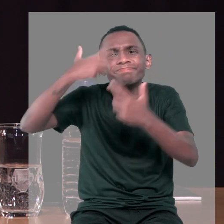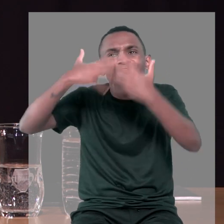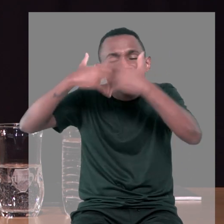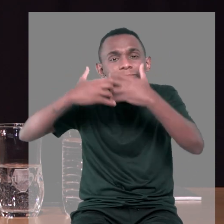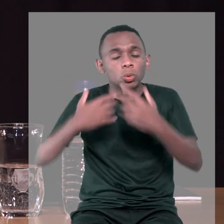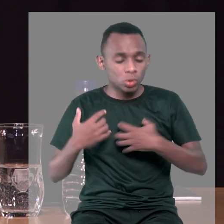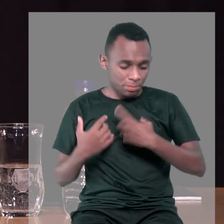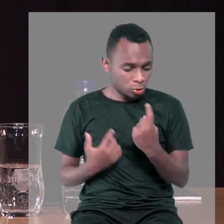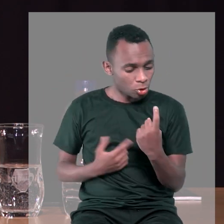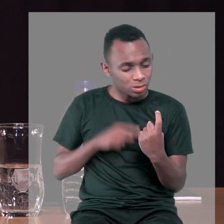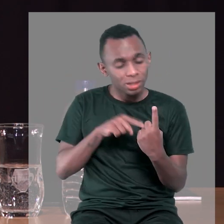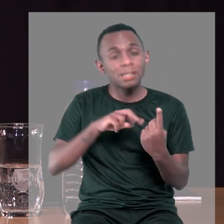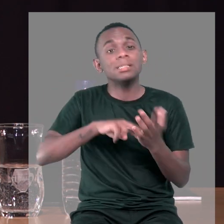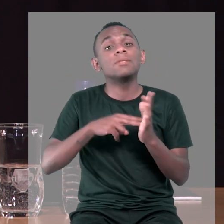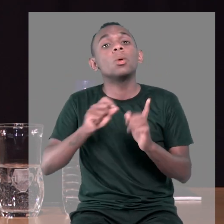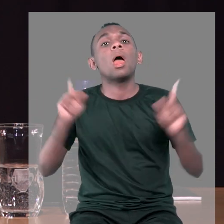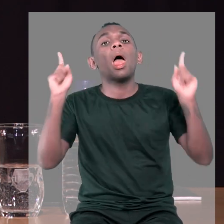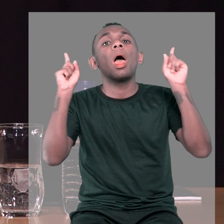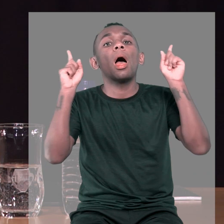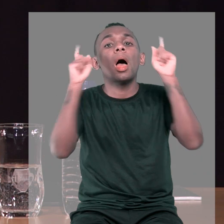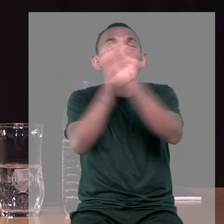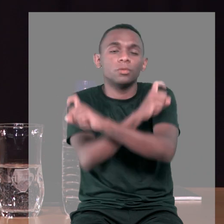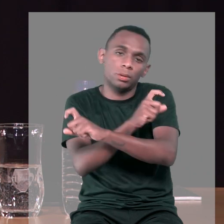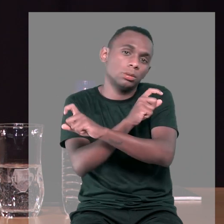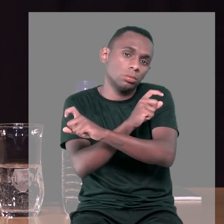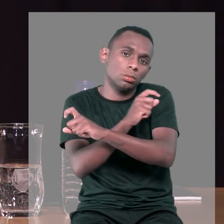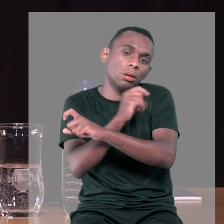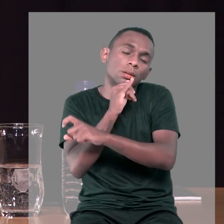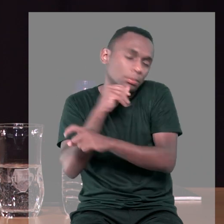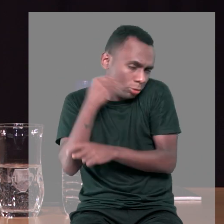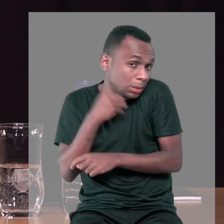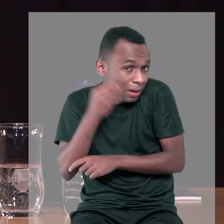a realidade uma relação na qual nós